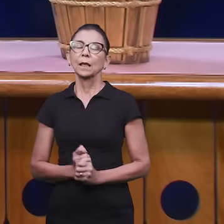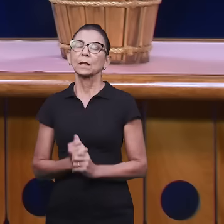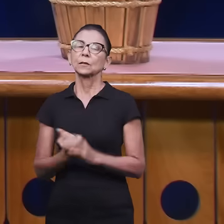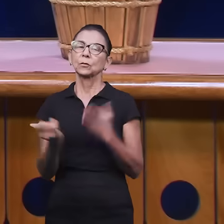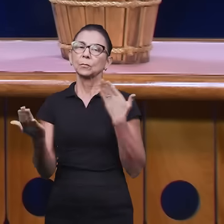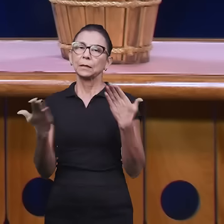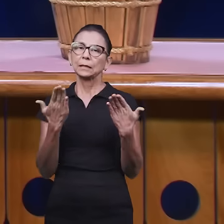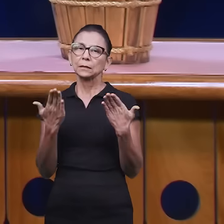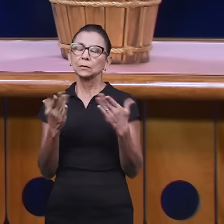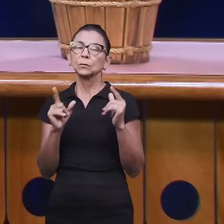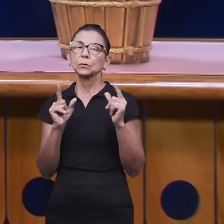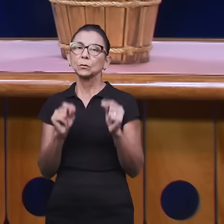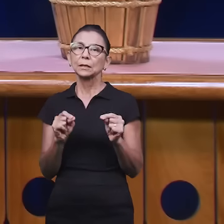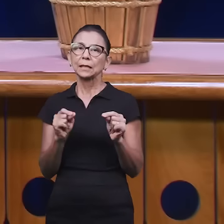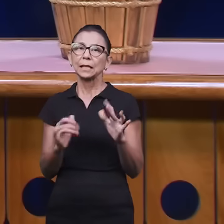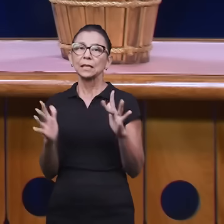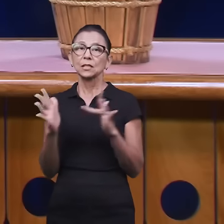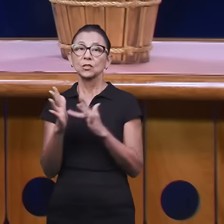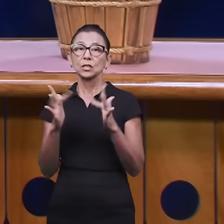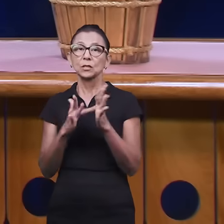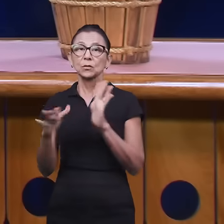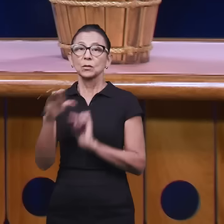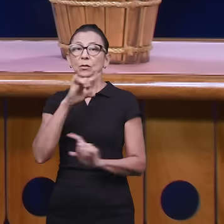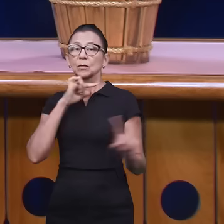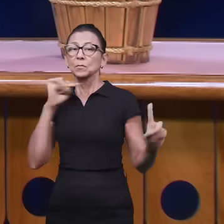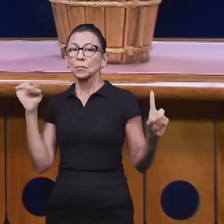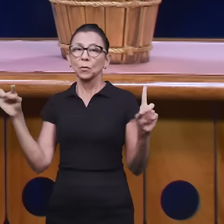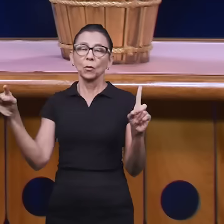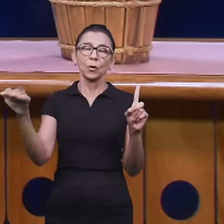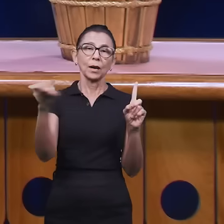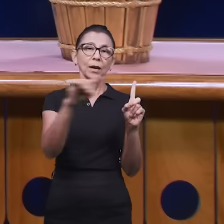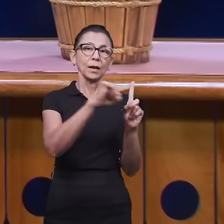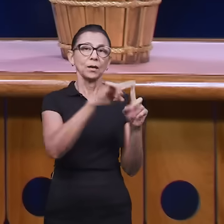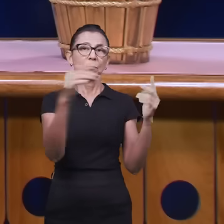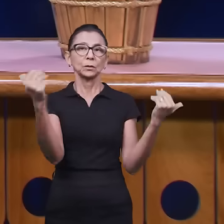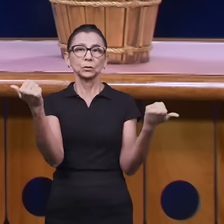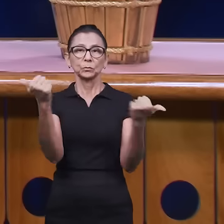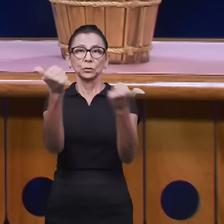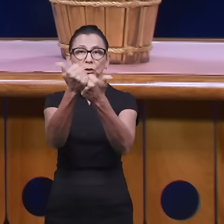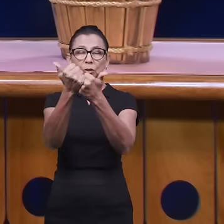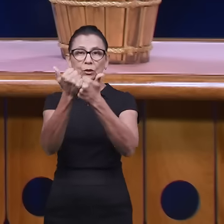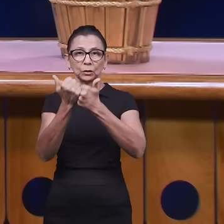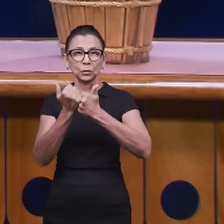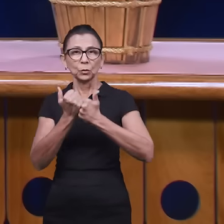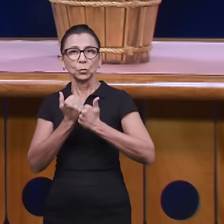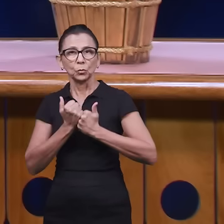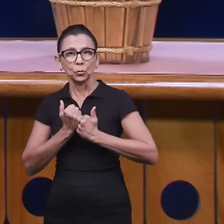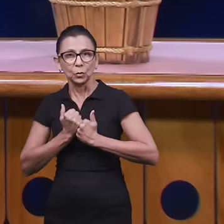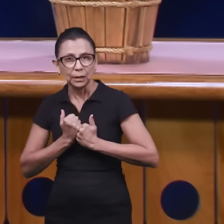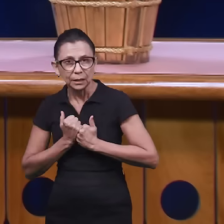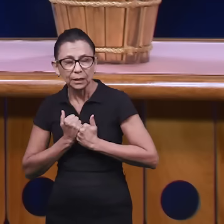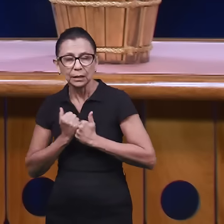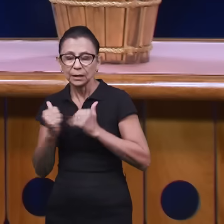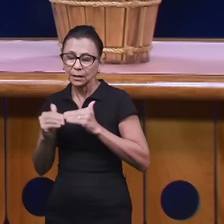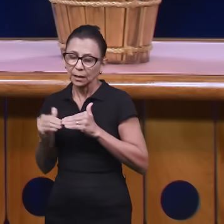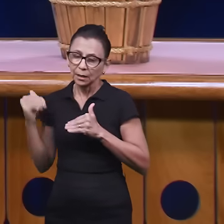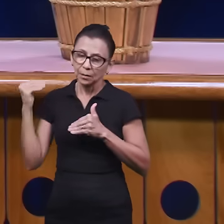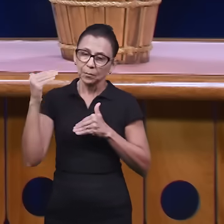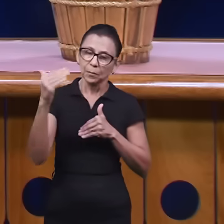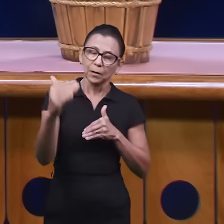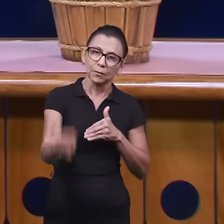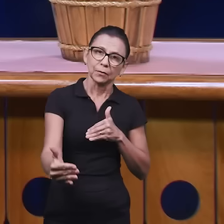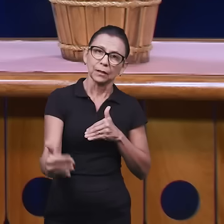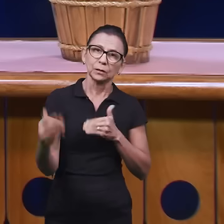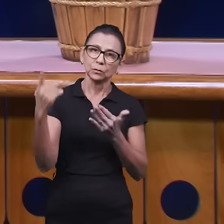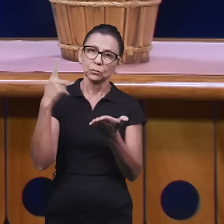foi moído, ele gerou o quê? Um novo cálice, o cálice da nova aliança nele, através do